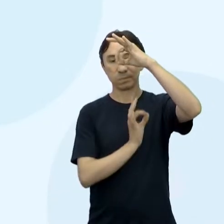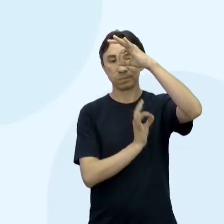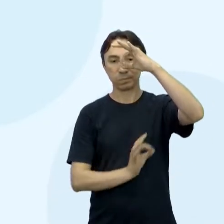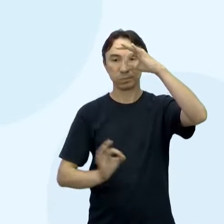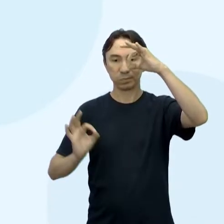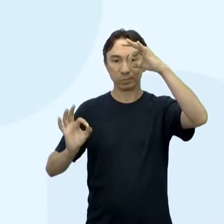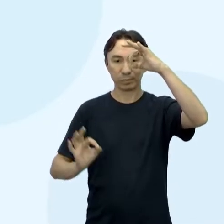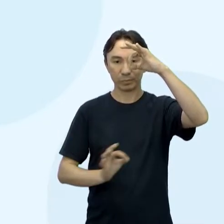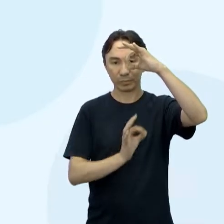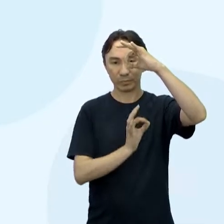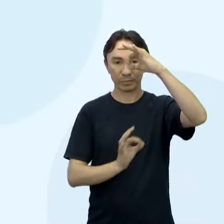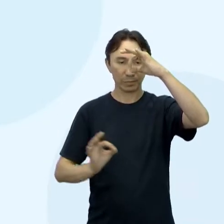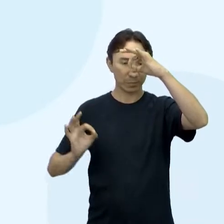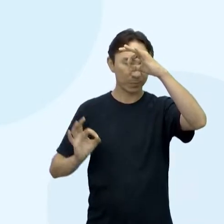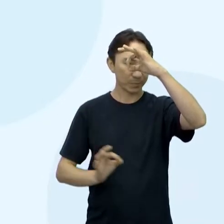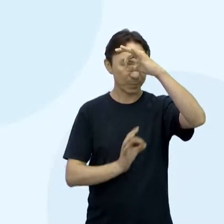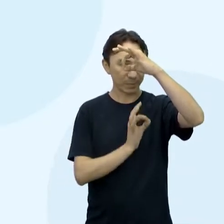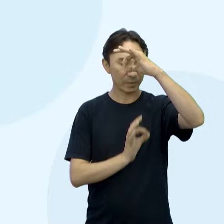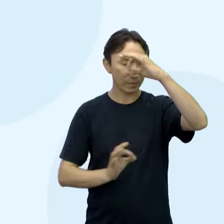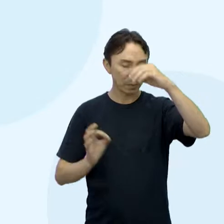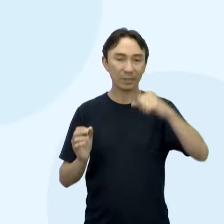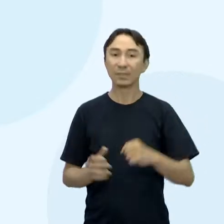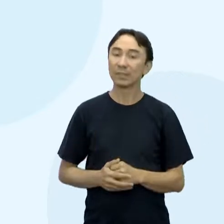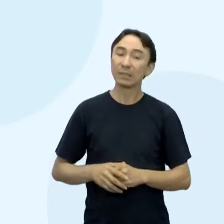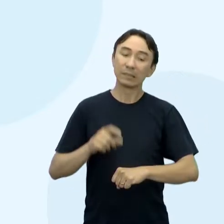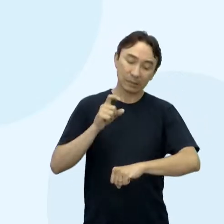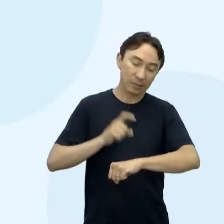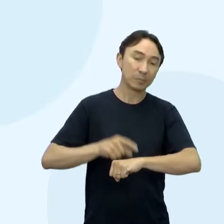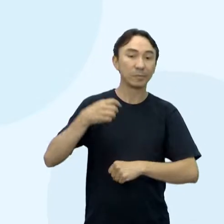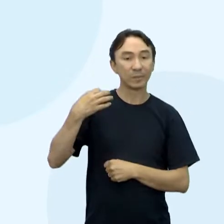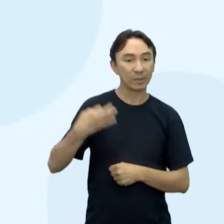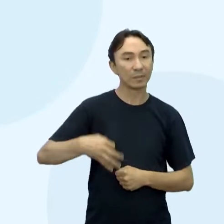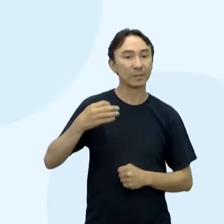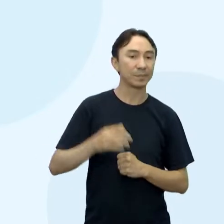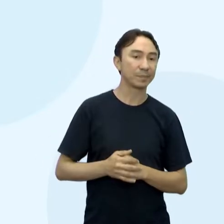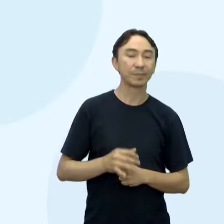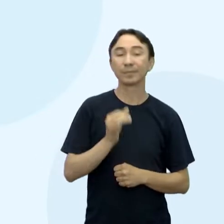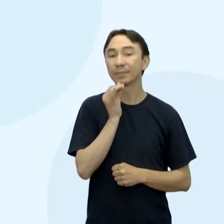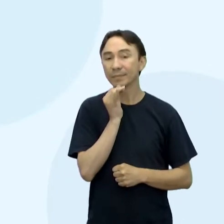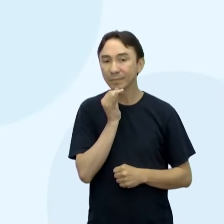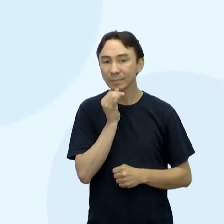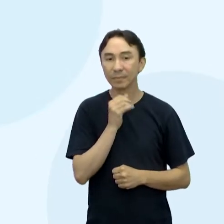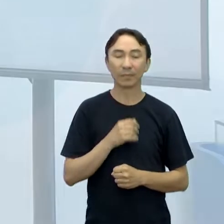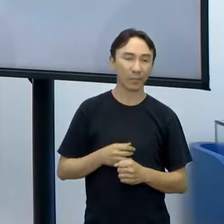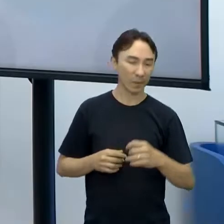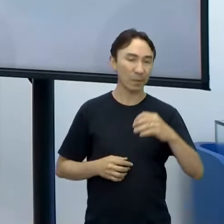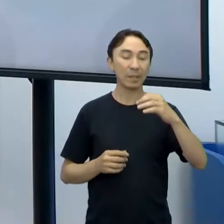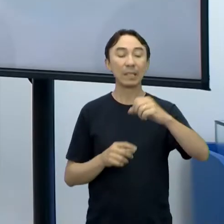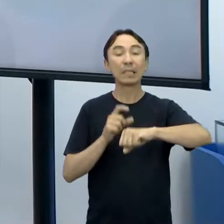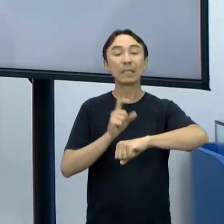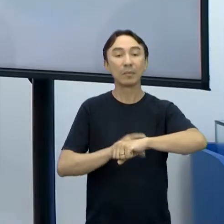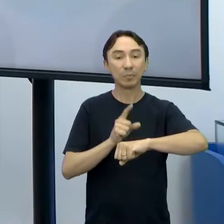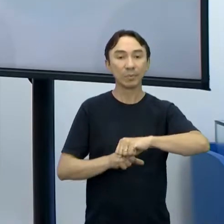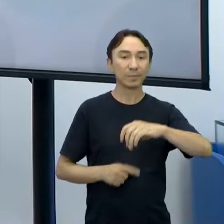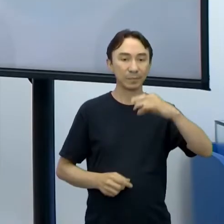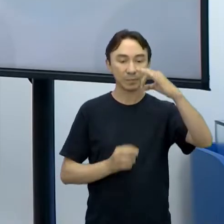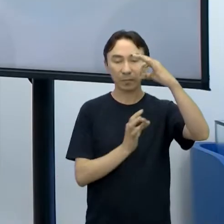movimento periódico. Ele vai do A pro B, do B pro A. Aí você conta assim. Como é que você conta o período aqui, ó?